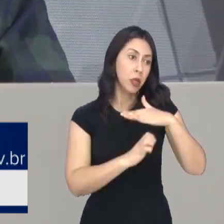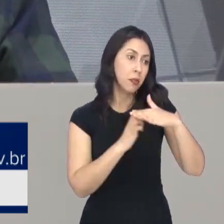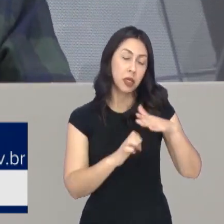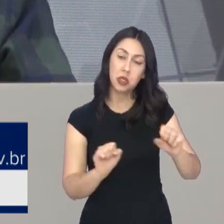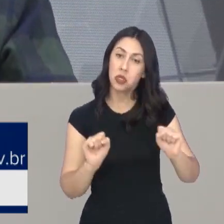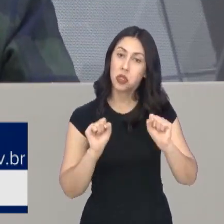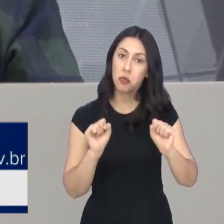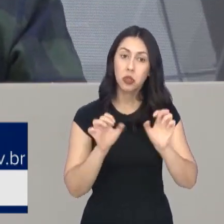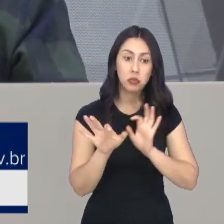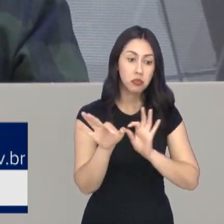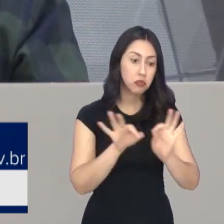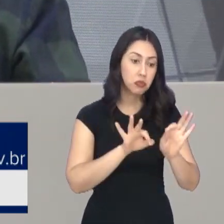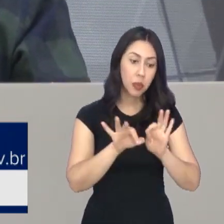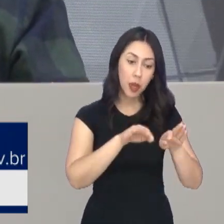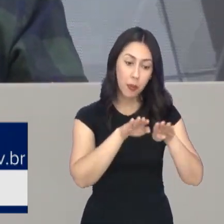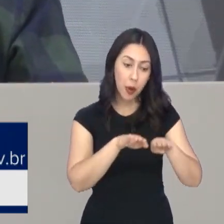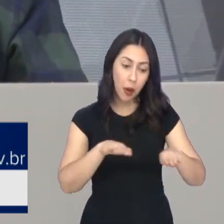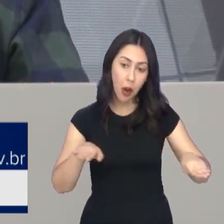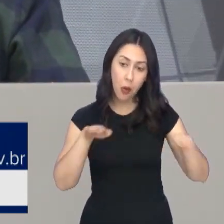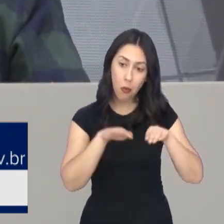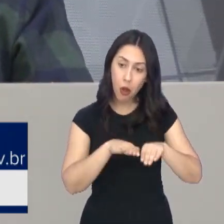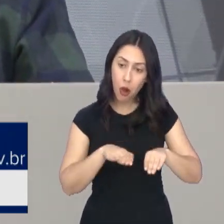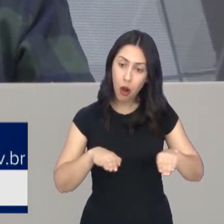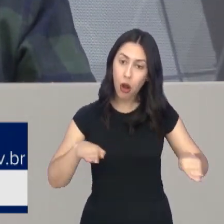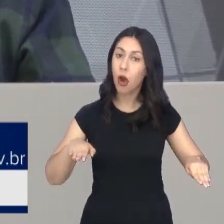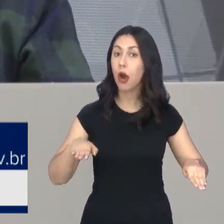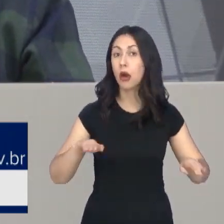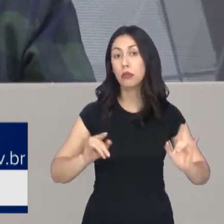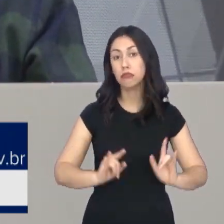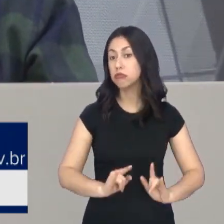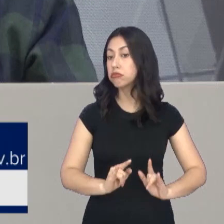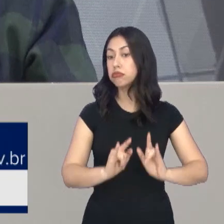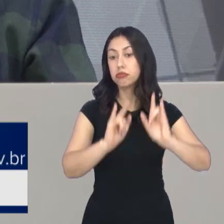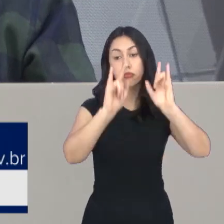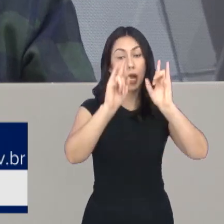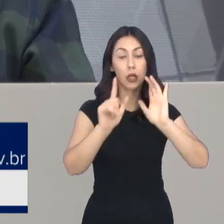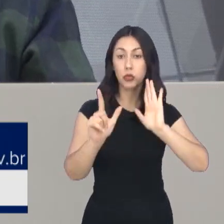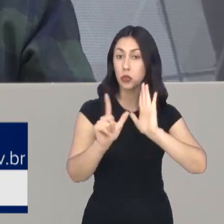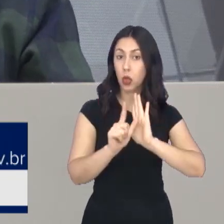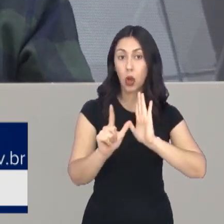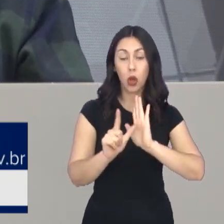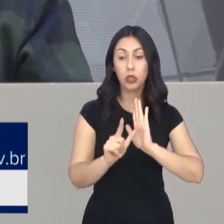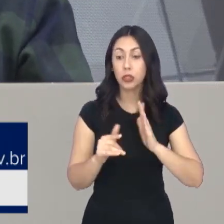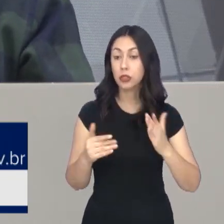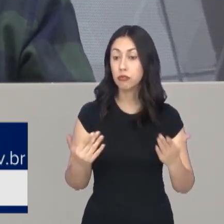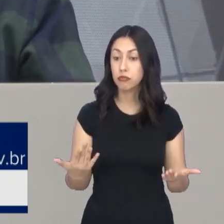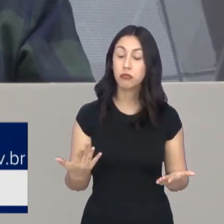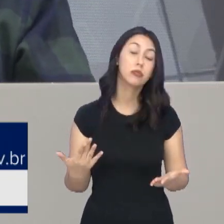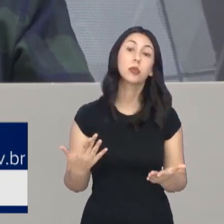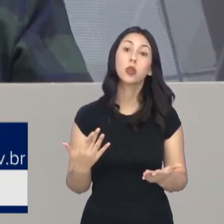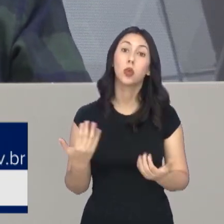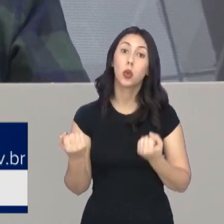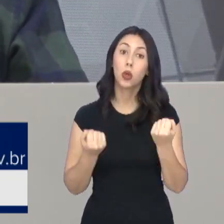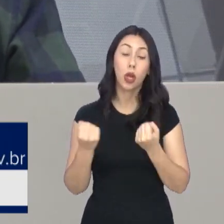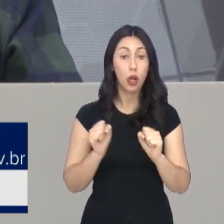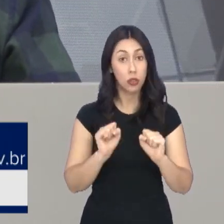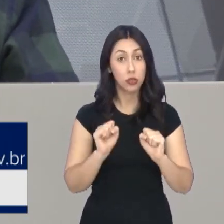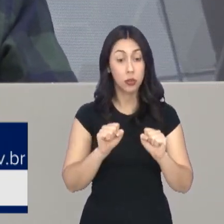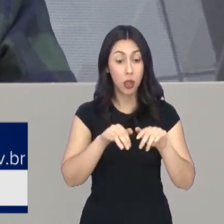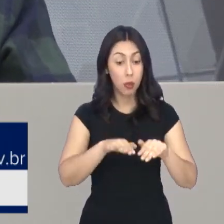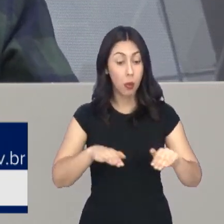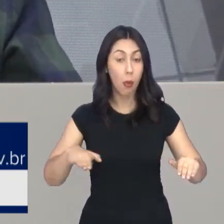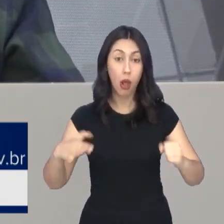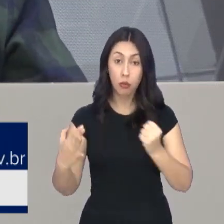possa montar lá um estacionamento com um prédio de comércio e serviço, e aí os carros poderiam ficar